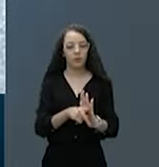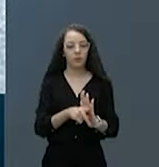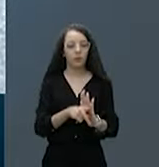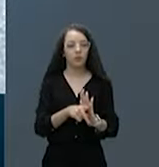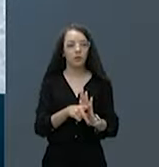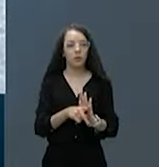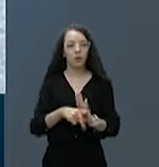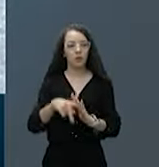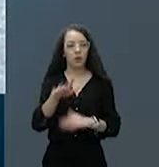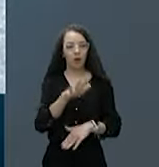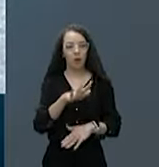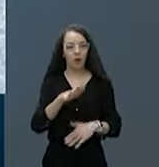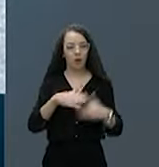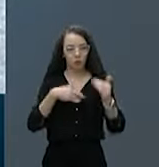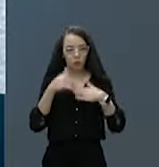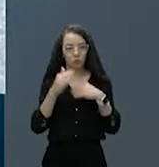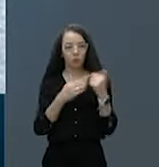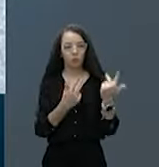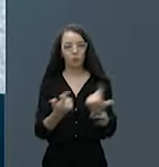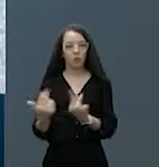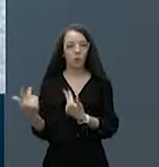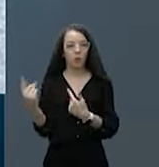atuação como vice-presidente,